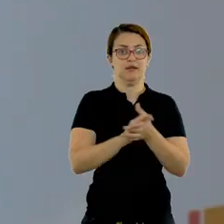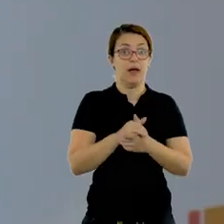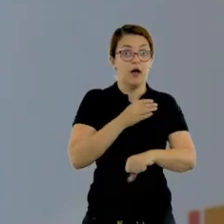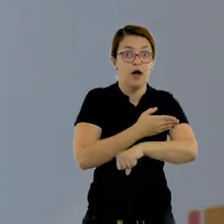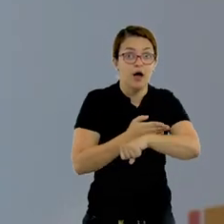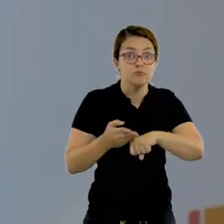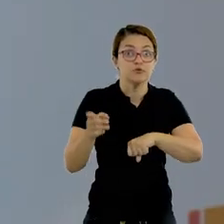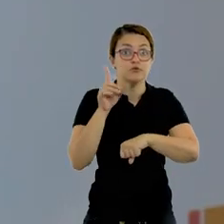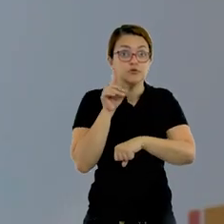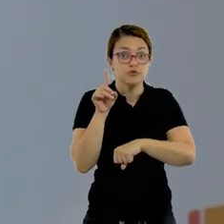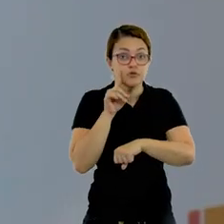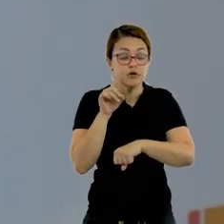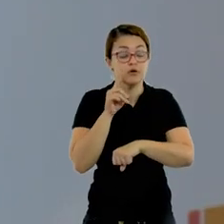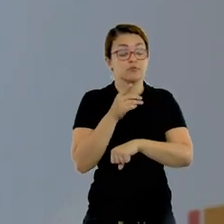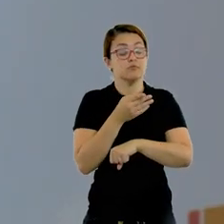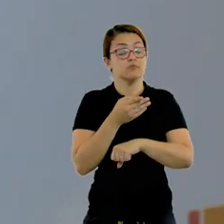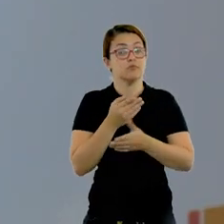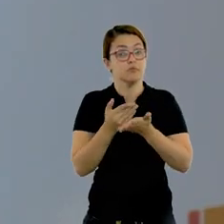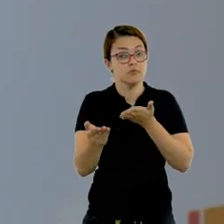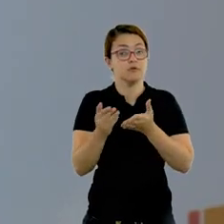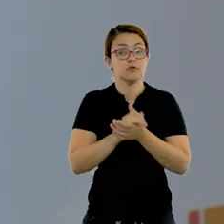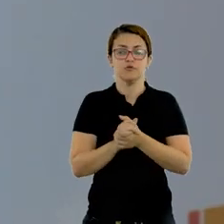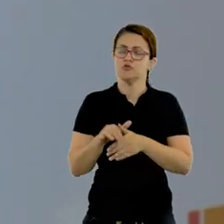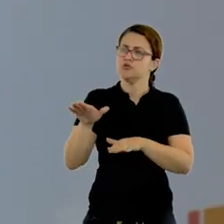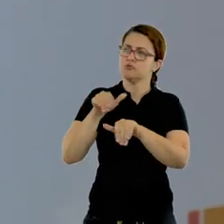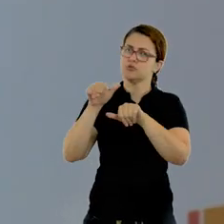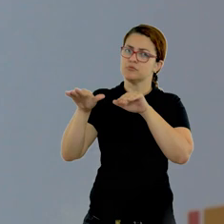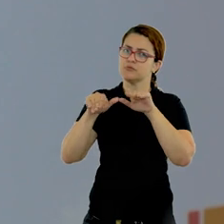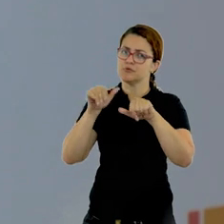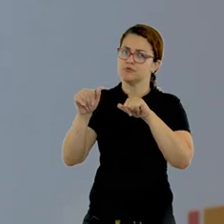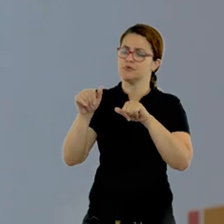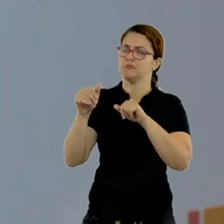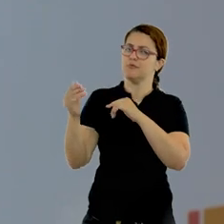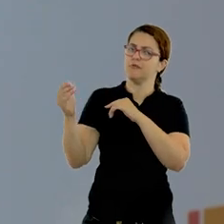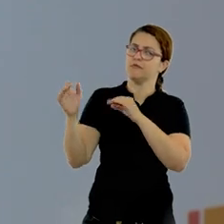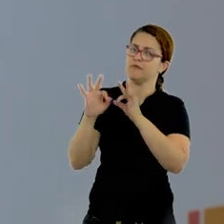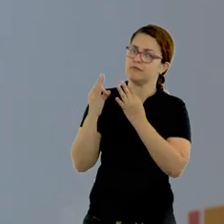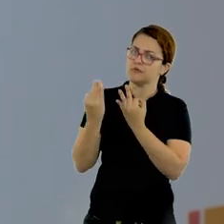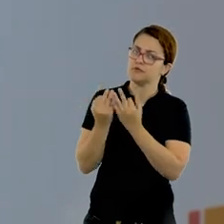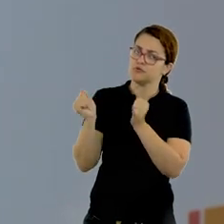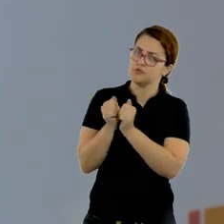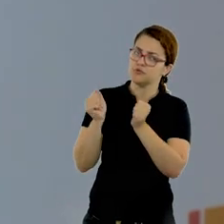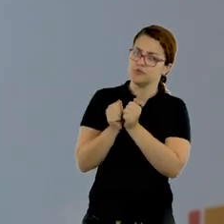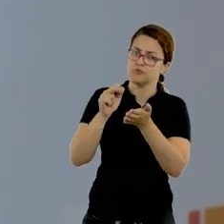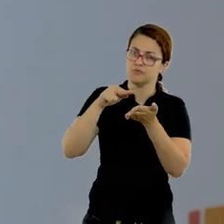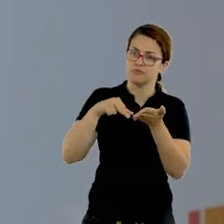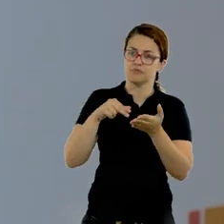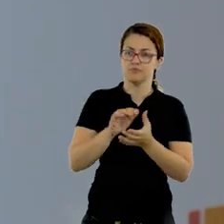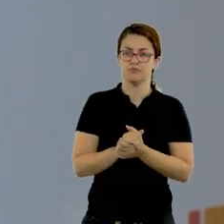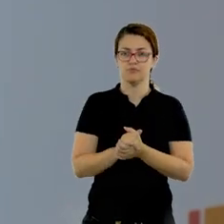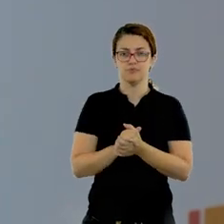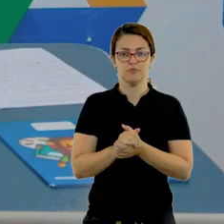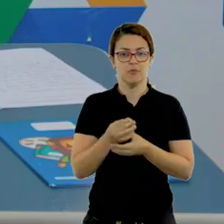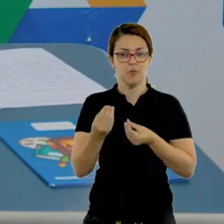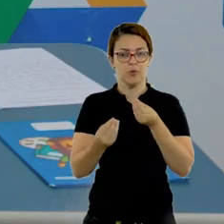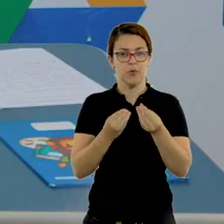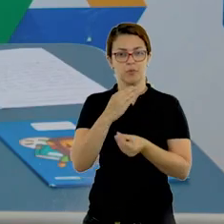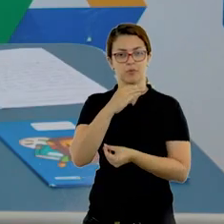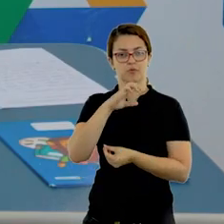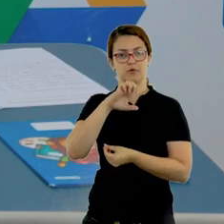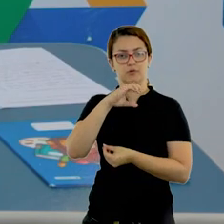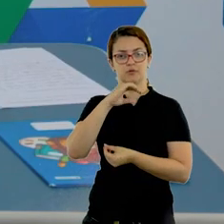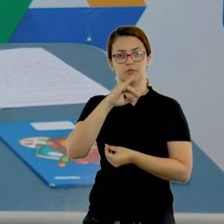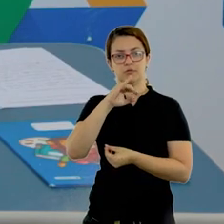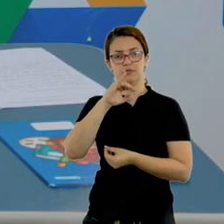vocês. Façam da leitura um hábito diário para vocês, tá? Comecem a ler, chamem outras pessoas da casa para ler junto com vocês, tá bom?